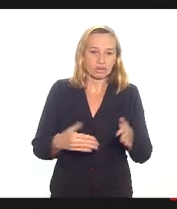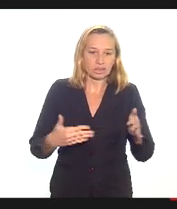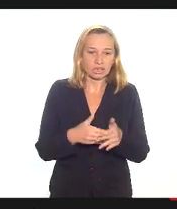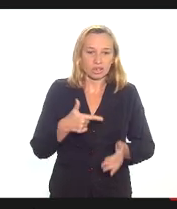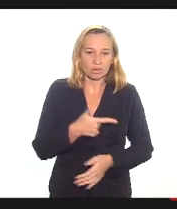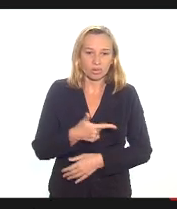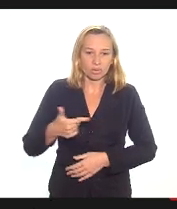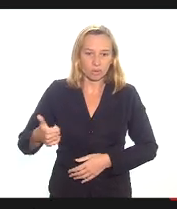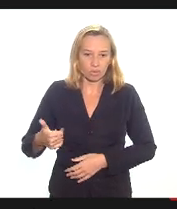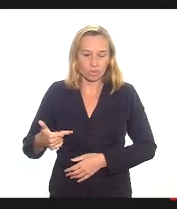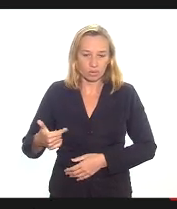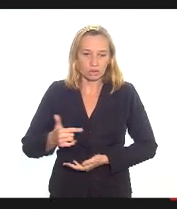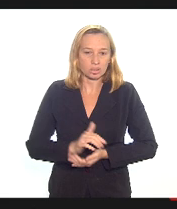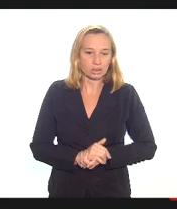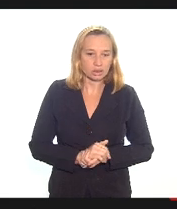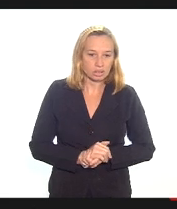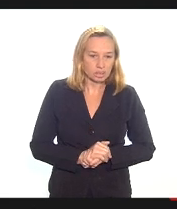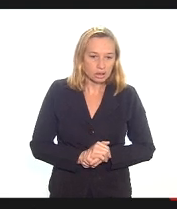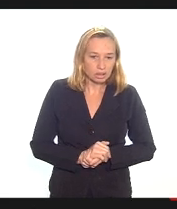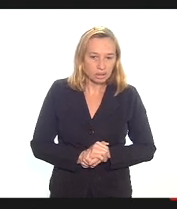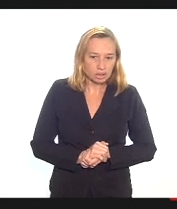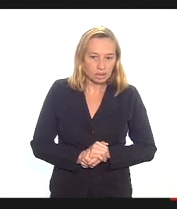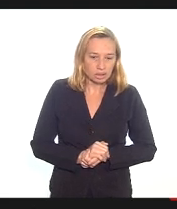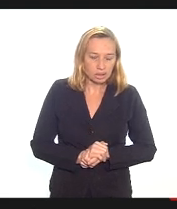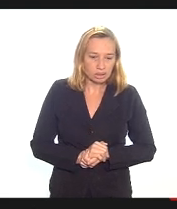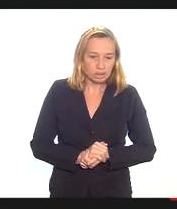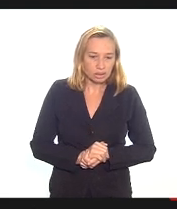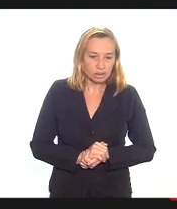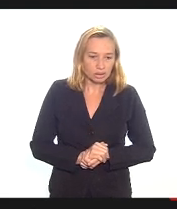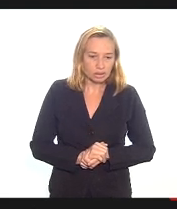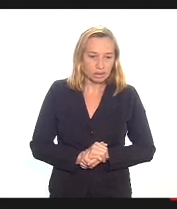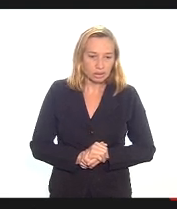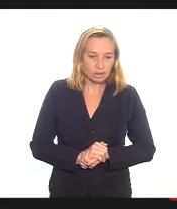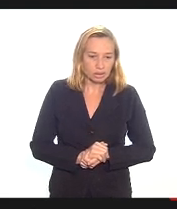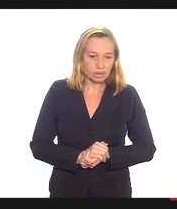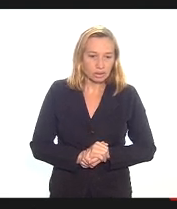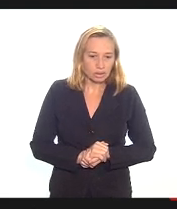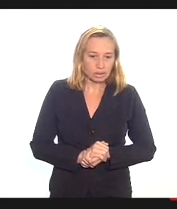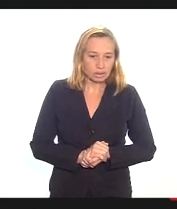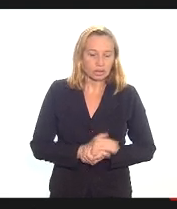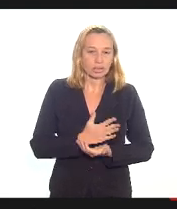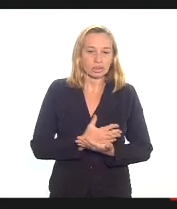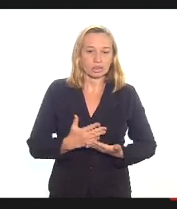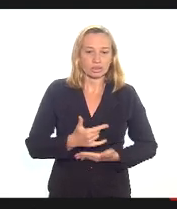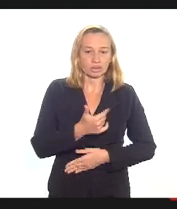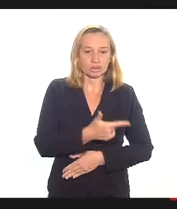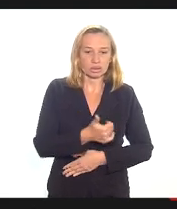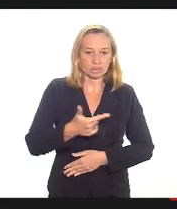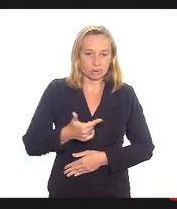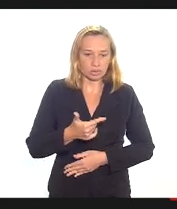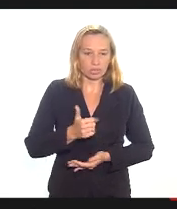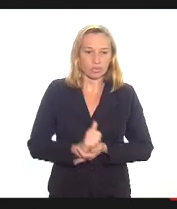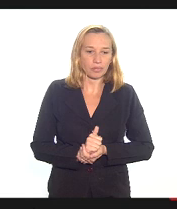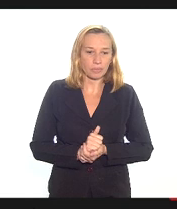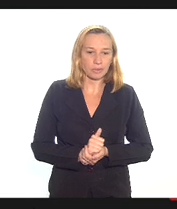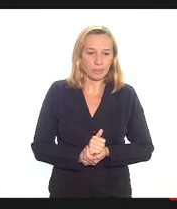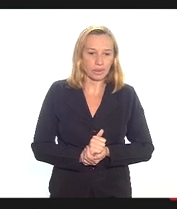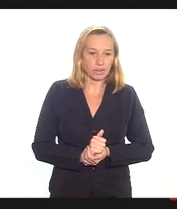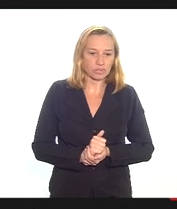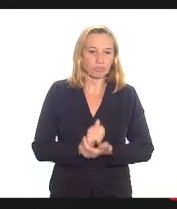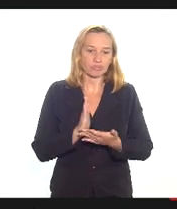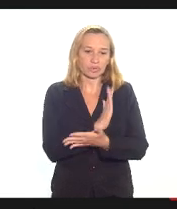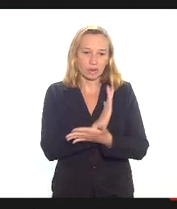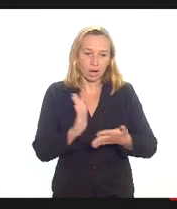eram do concessionário. A partir da resolução 12, se estabelecem